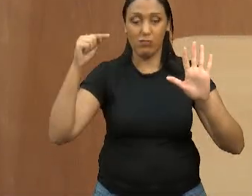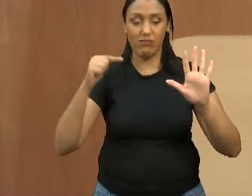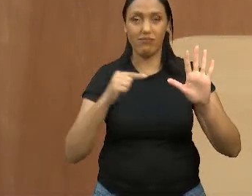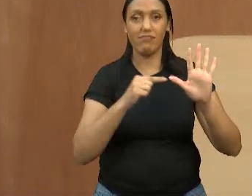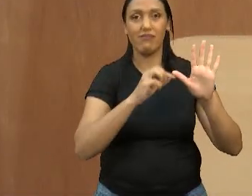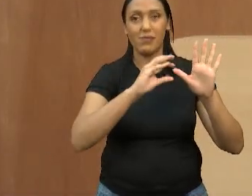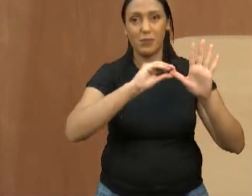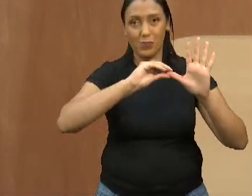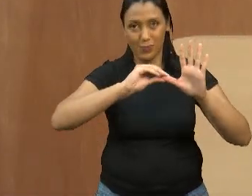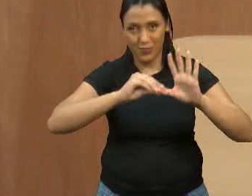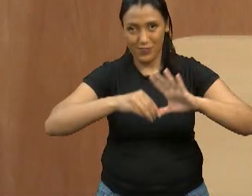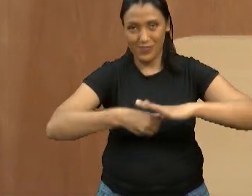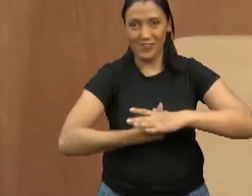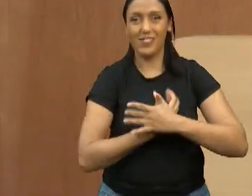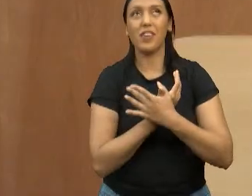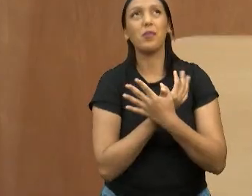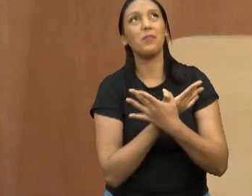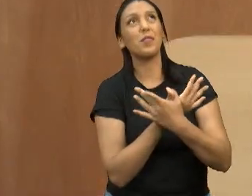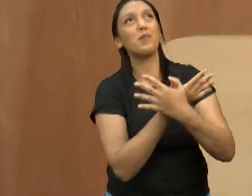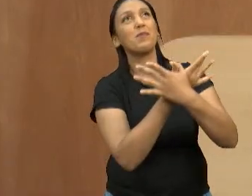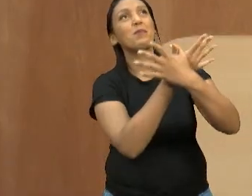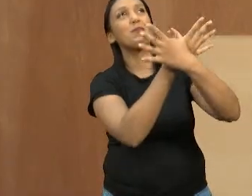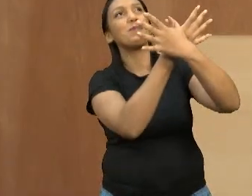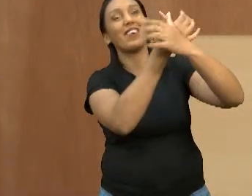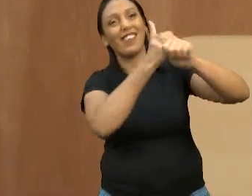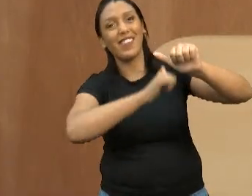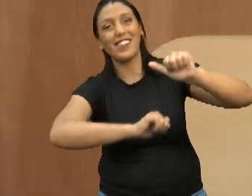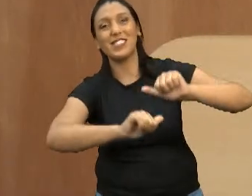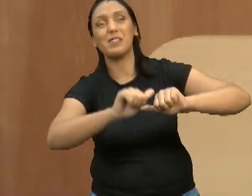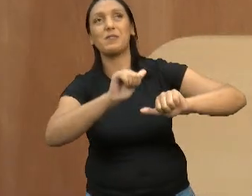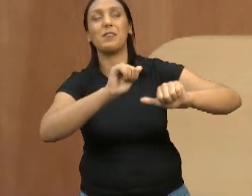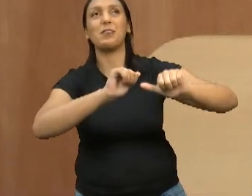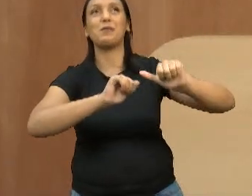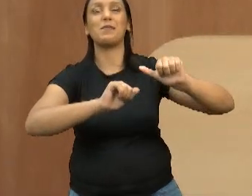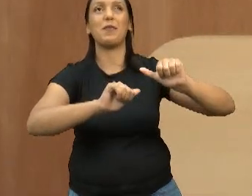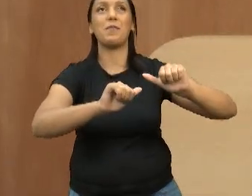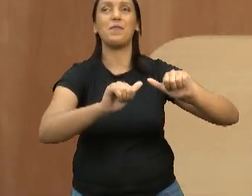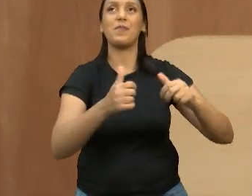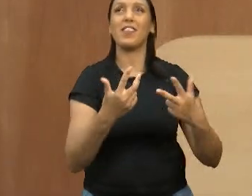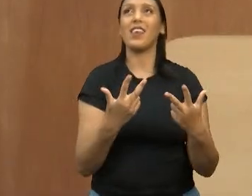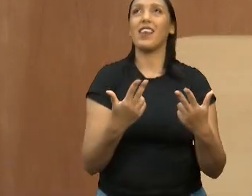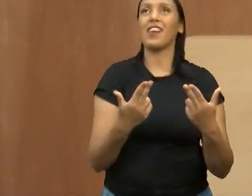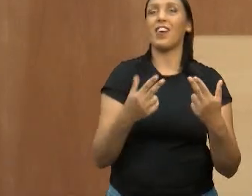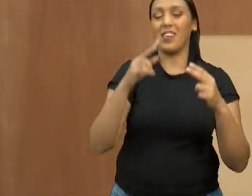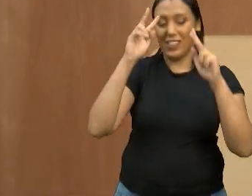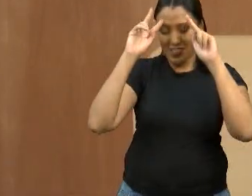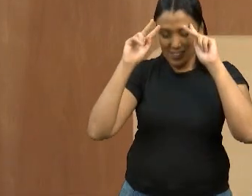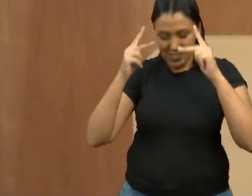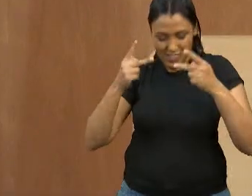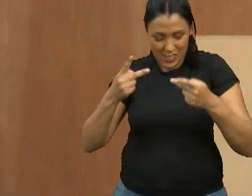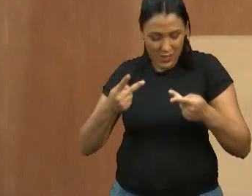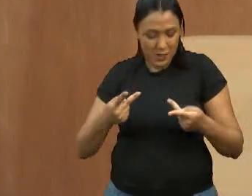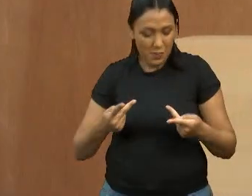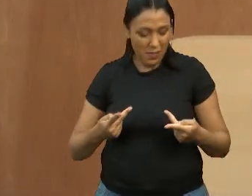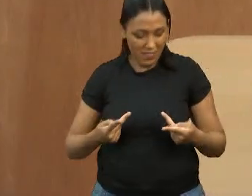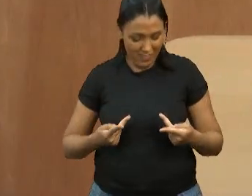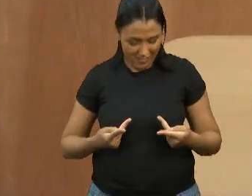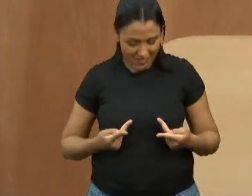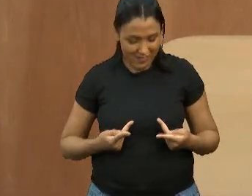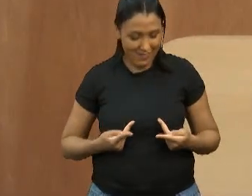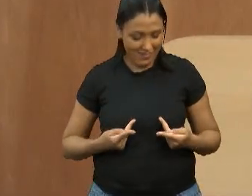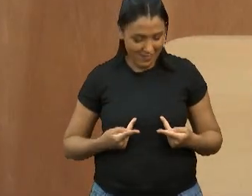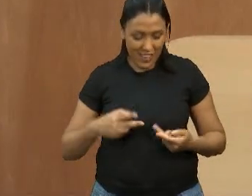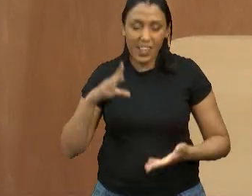aproximar a gente da gente, como essência e ser humano, mais humano, pleno,